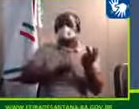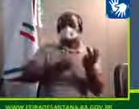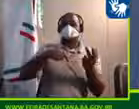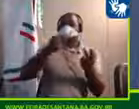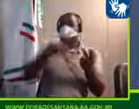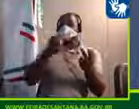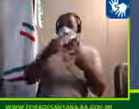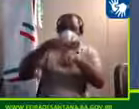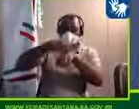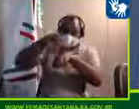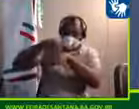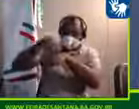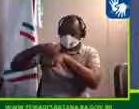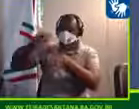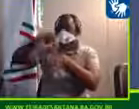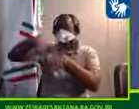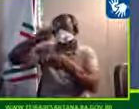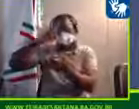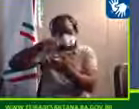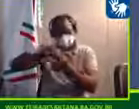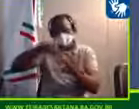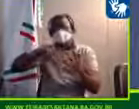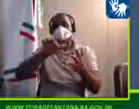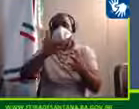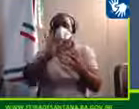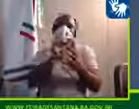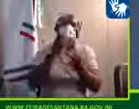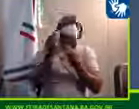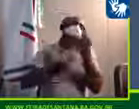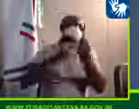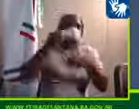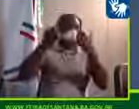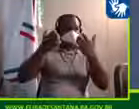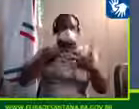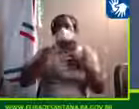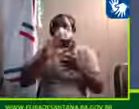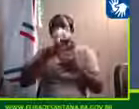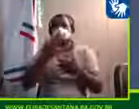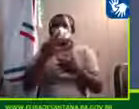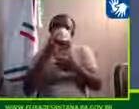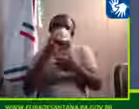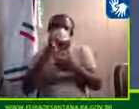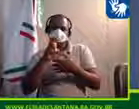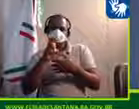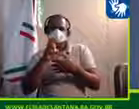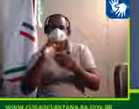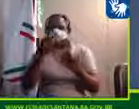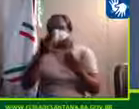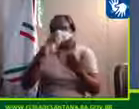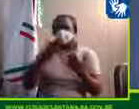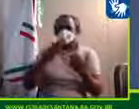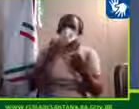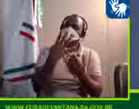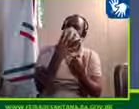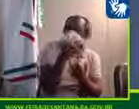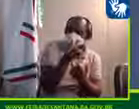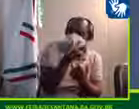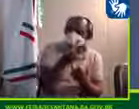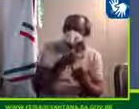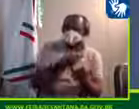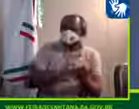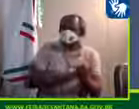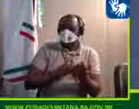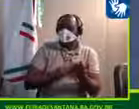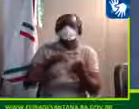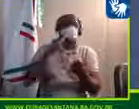nos fornecem essas informações, Feira de Santana manteve em torno de 45, teve um pico de 46. E